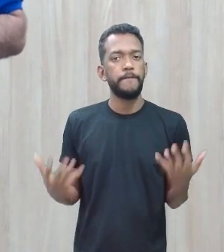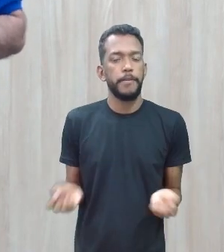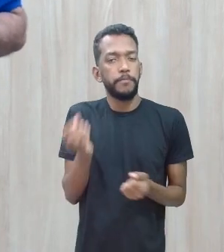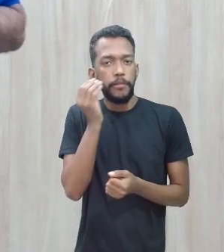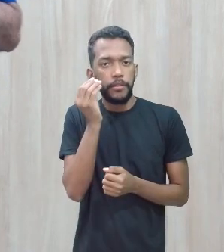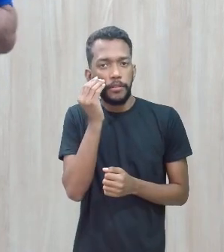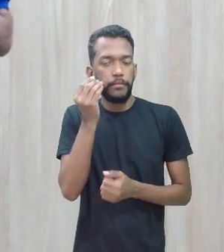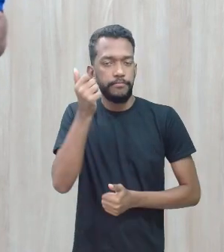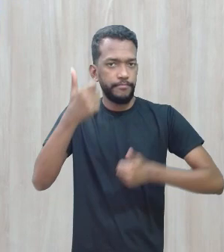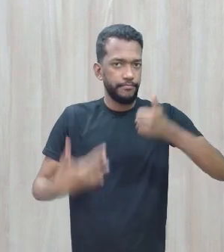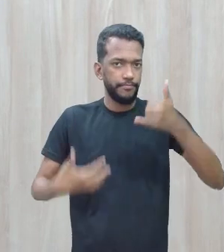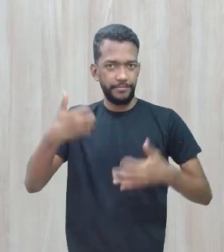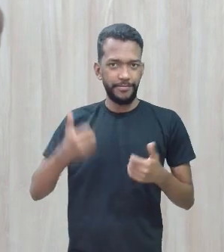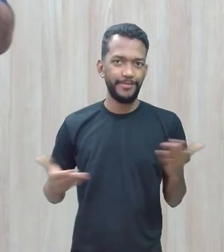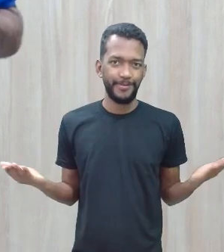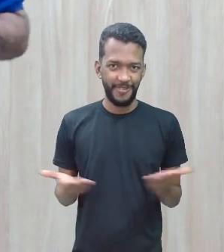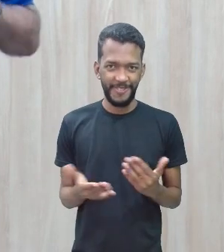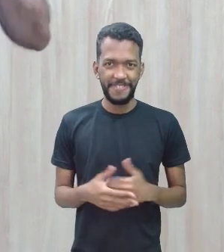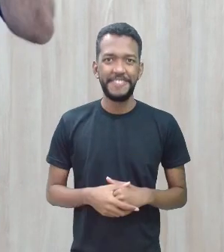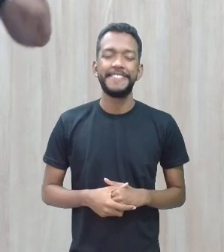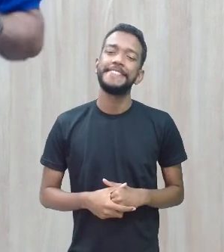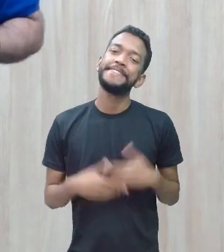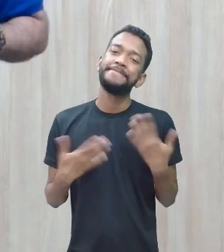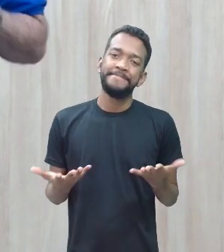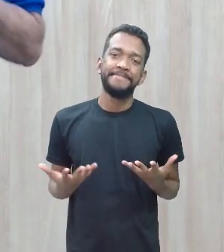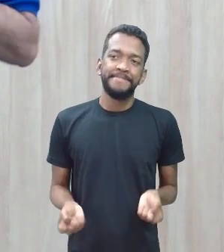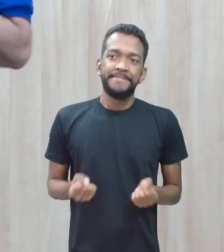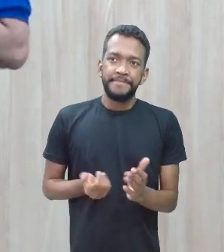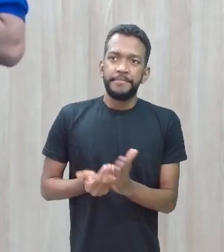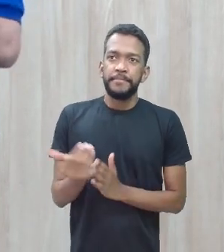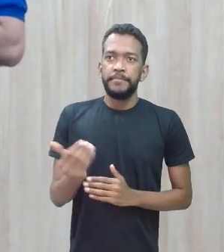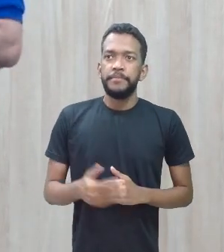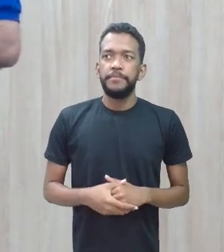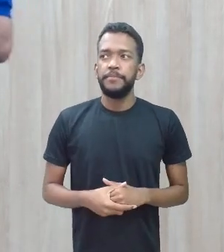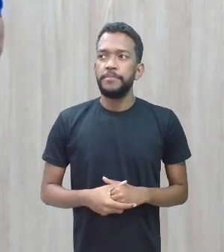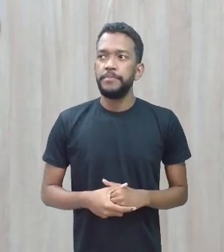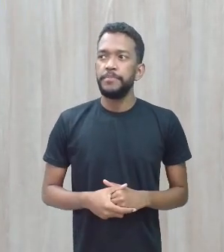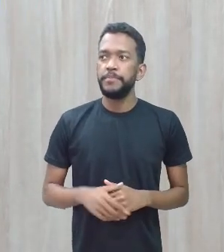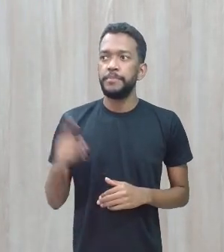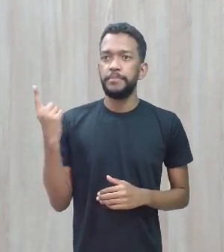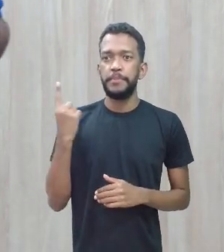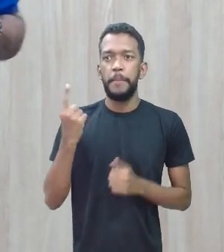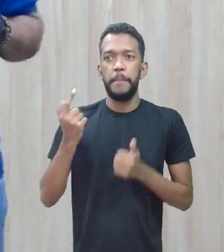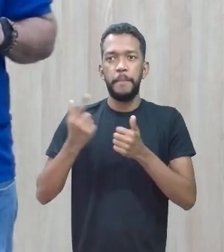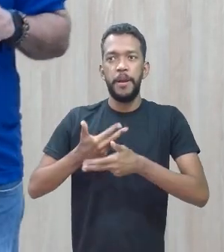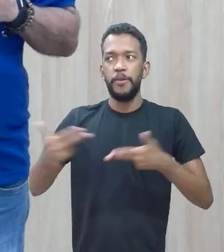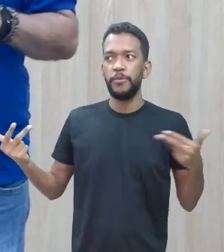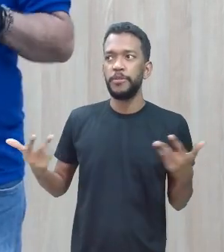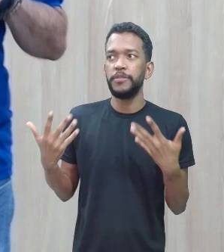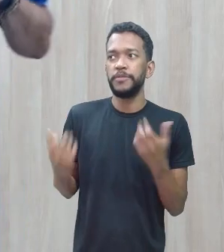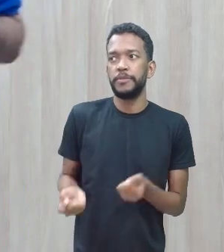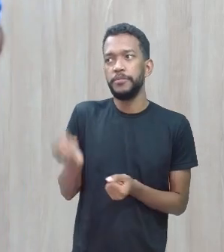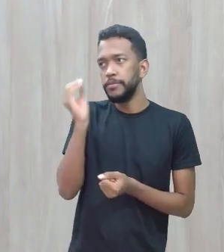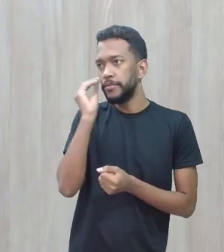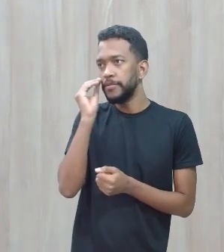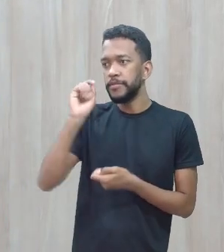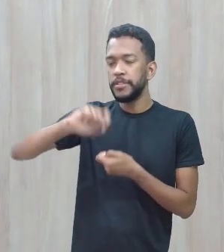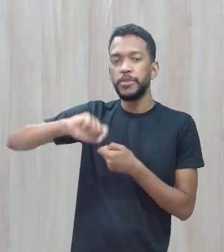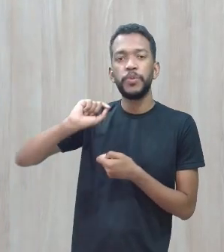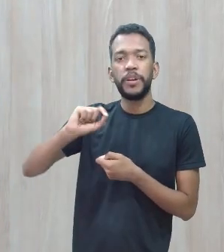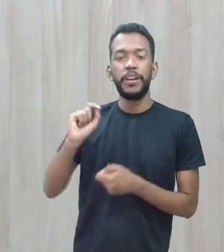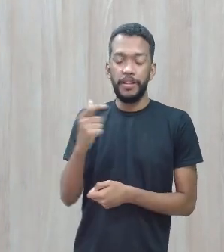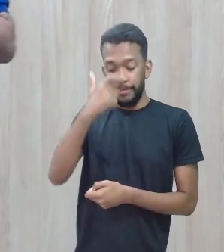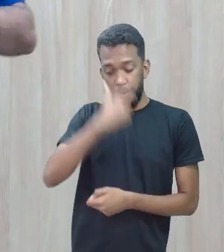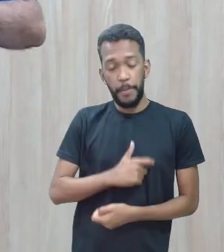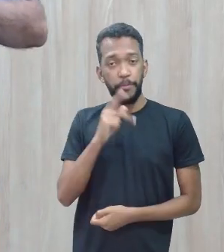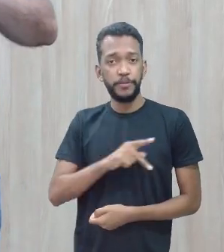de hoje, ok? Então, vamos começar. Primeira coisa que nós vamos fazer, a gente gosta muito, professor de história